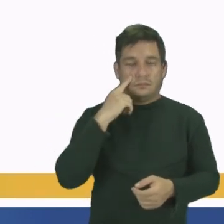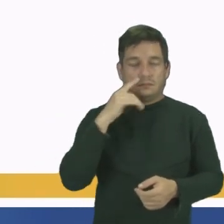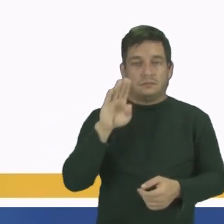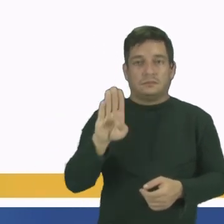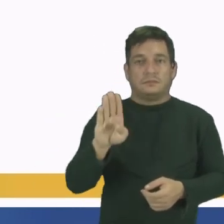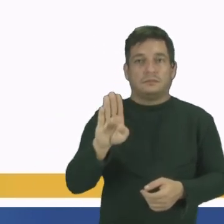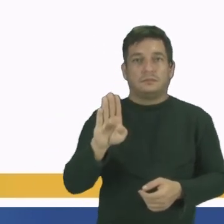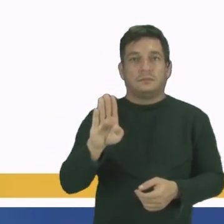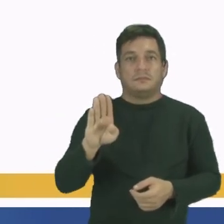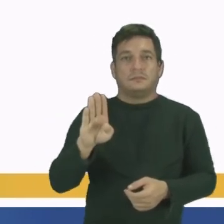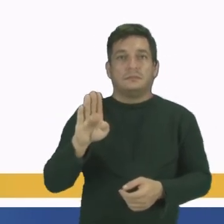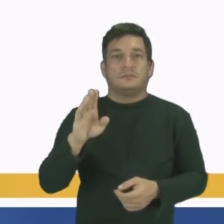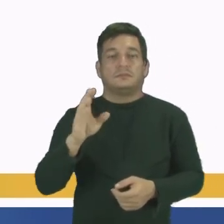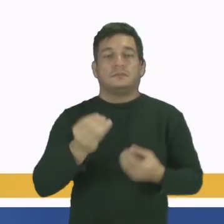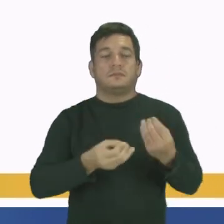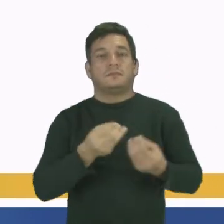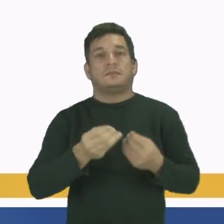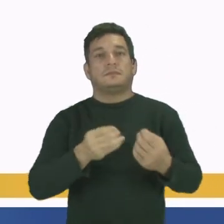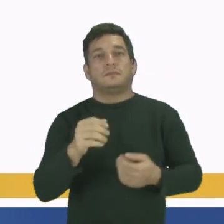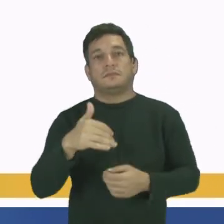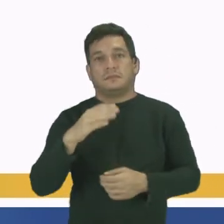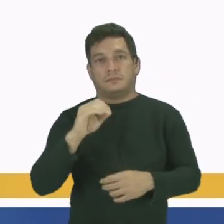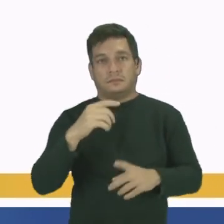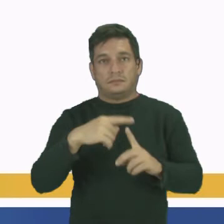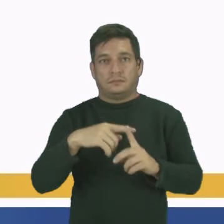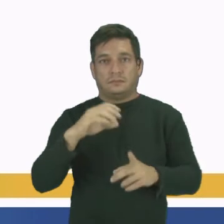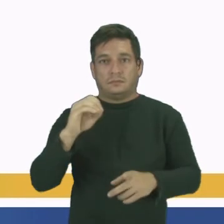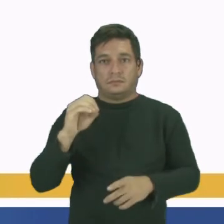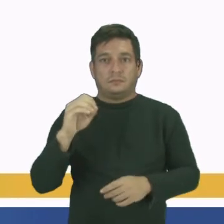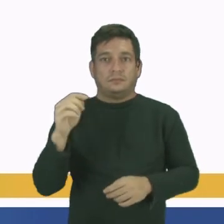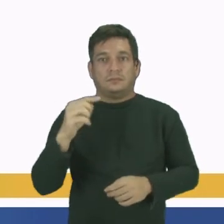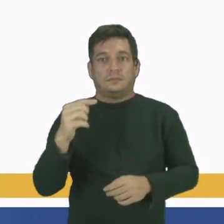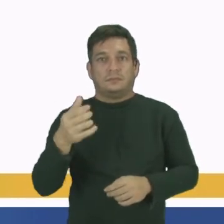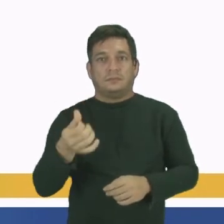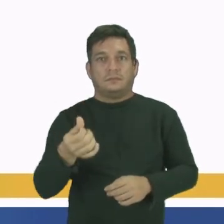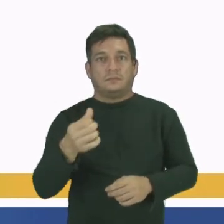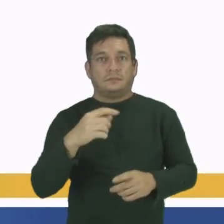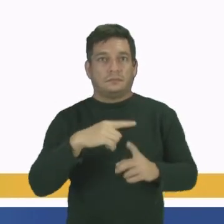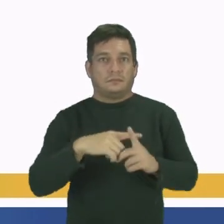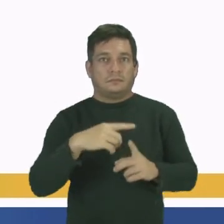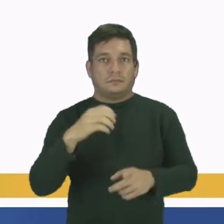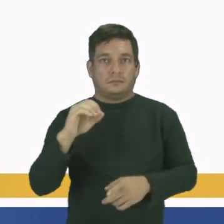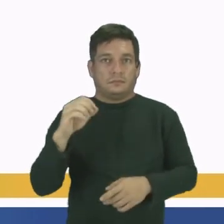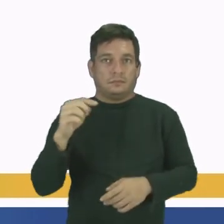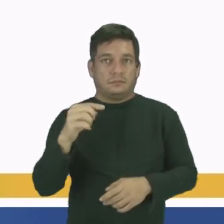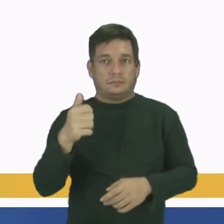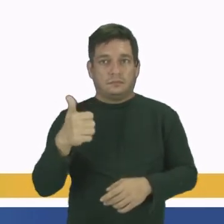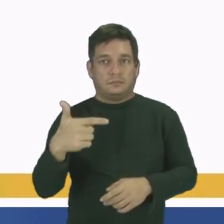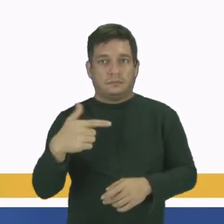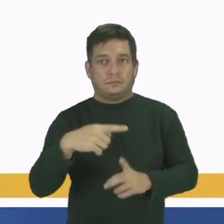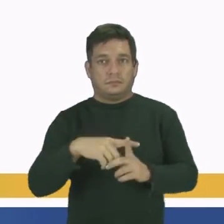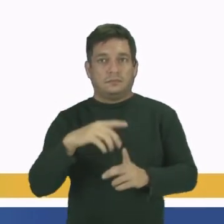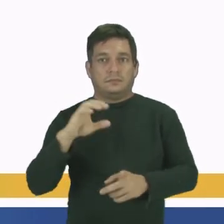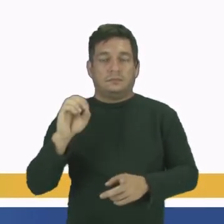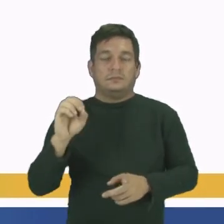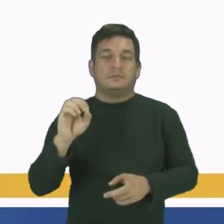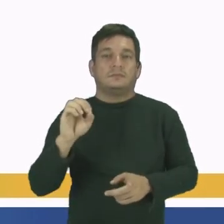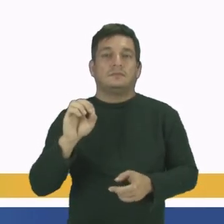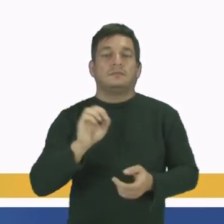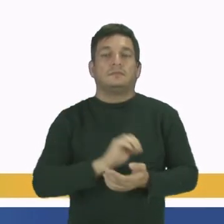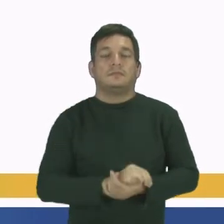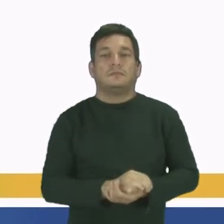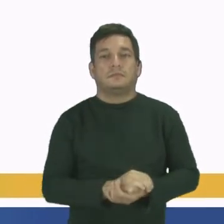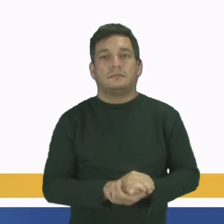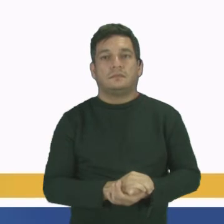B. Então ela ficará 10 mais 0, menos 6, mais 0, menos 12 e